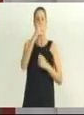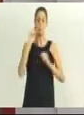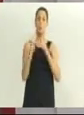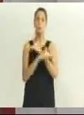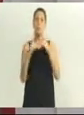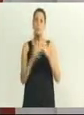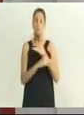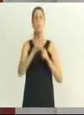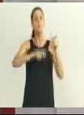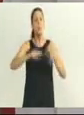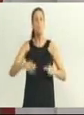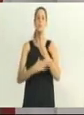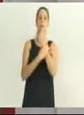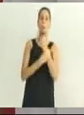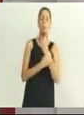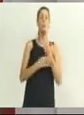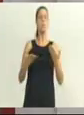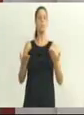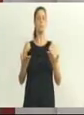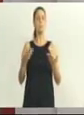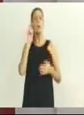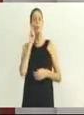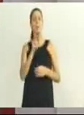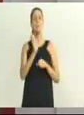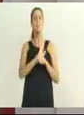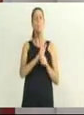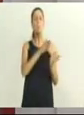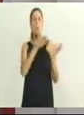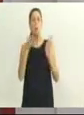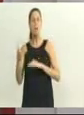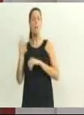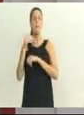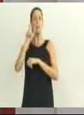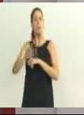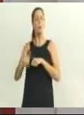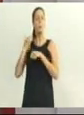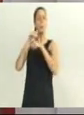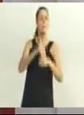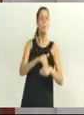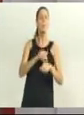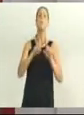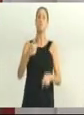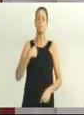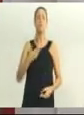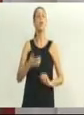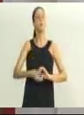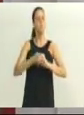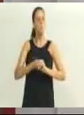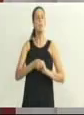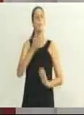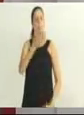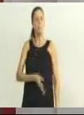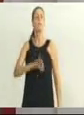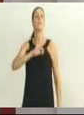sendo agredido da forma que está sendo nas redes sociais. Quero aqui parabenizar ele. Dizer que a atitude dela é